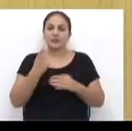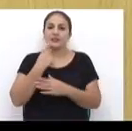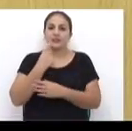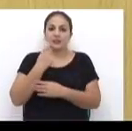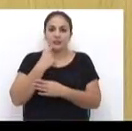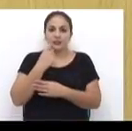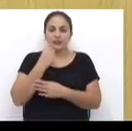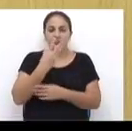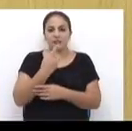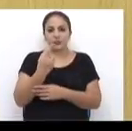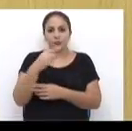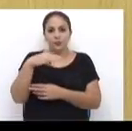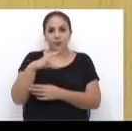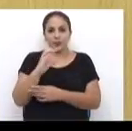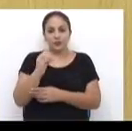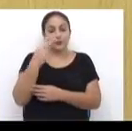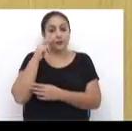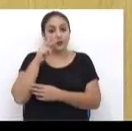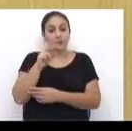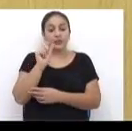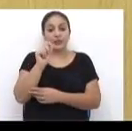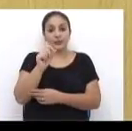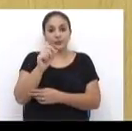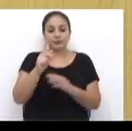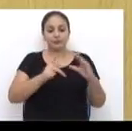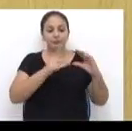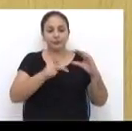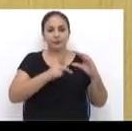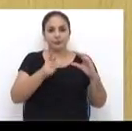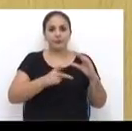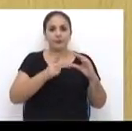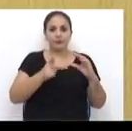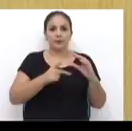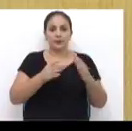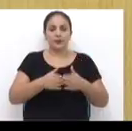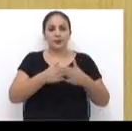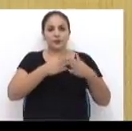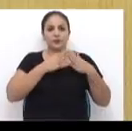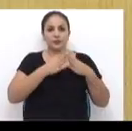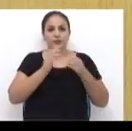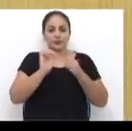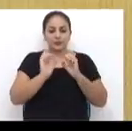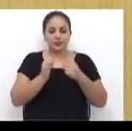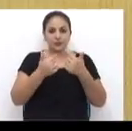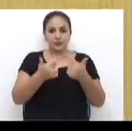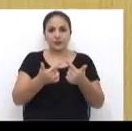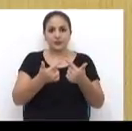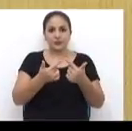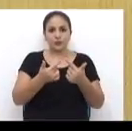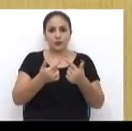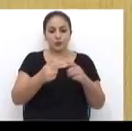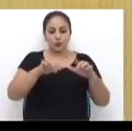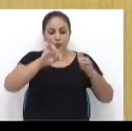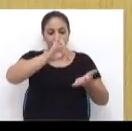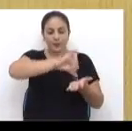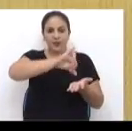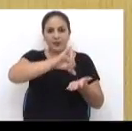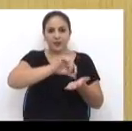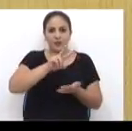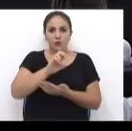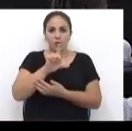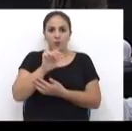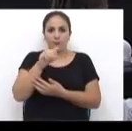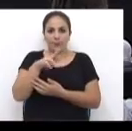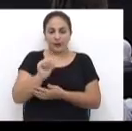Boa noite. Sexta-feira, 31 de março, e você vai ver que o Poder Legislativo defende a reativação do Parque Volmar